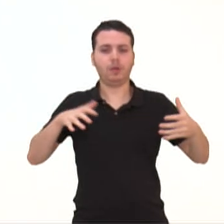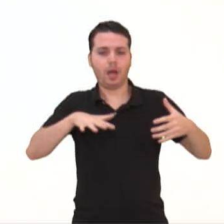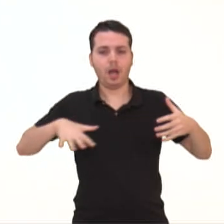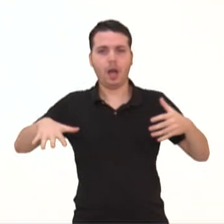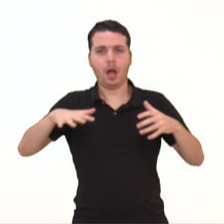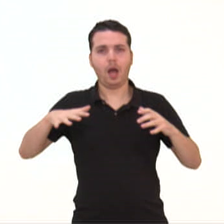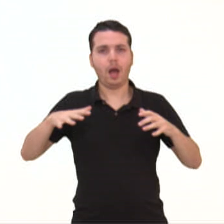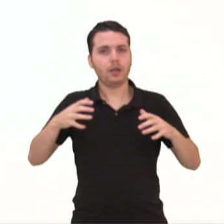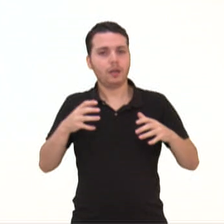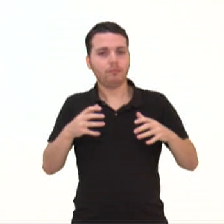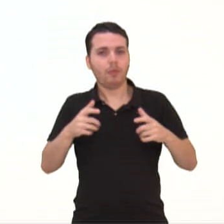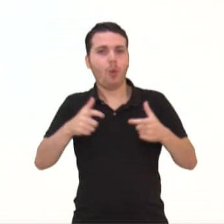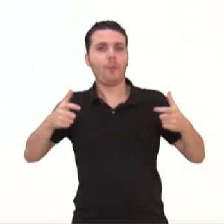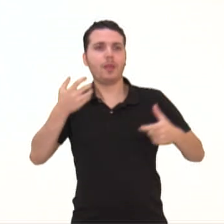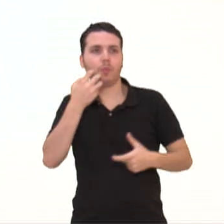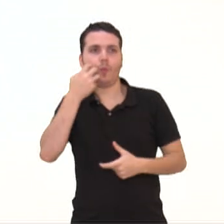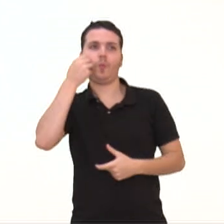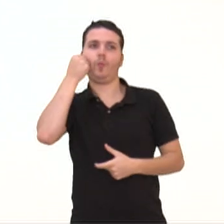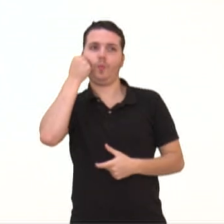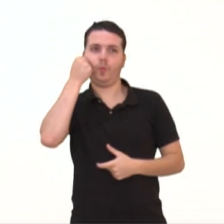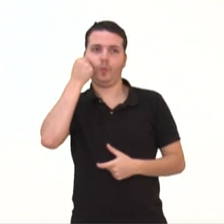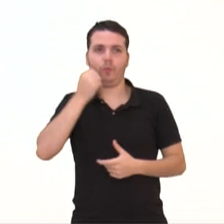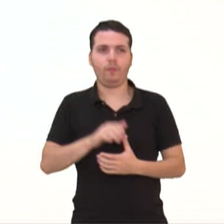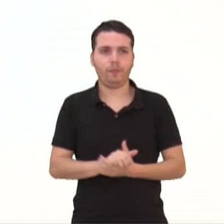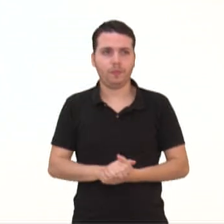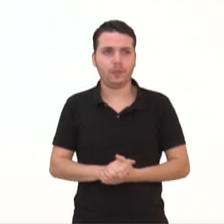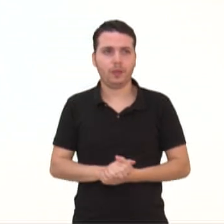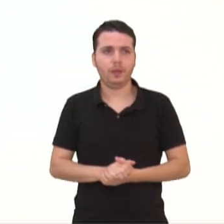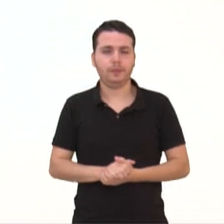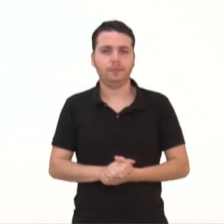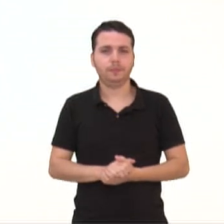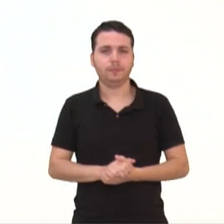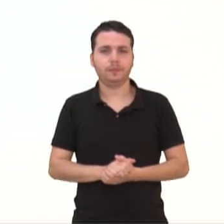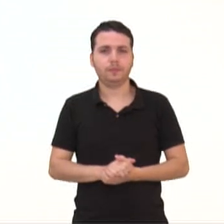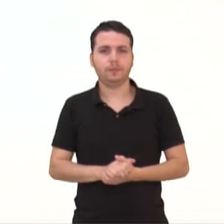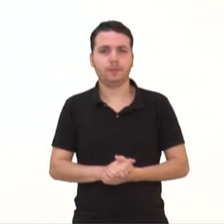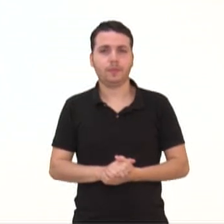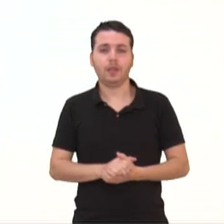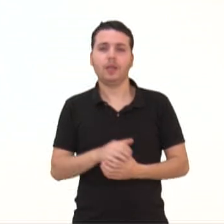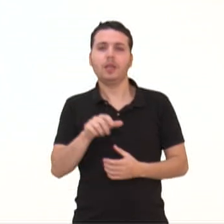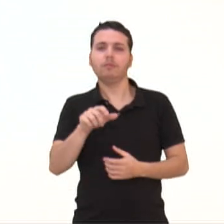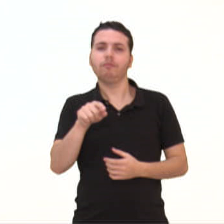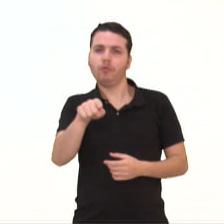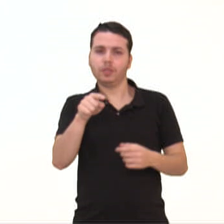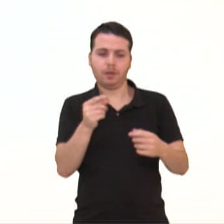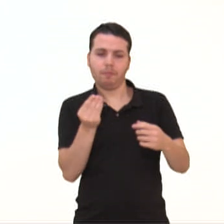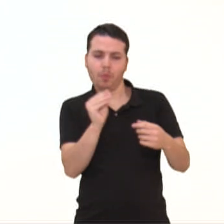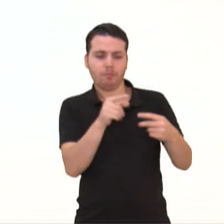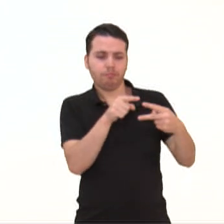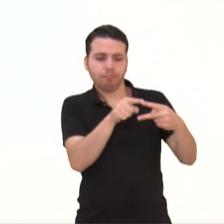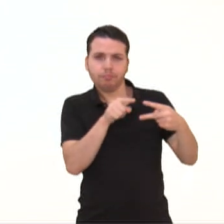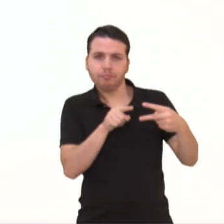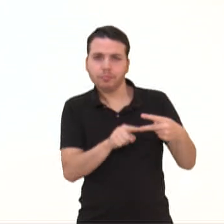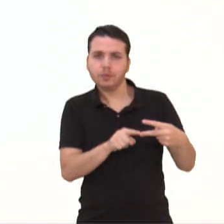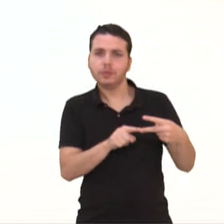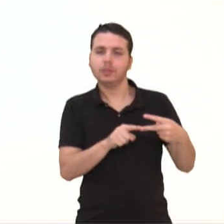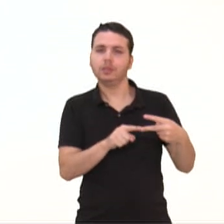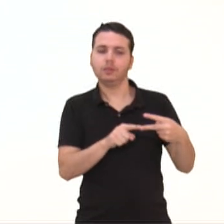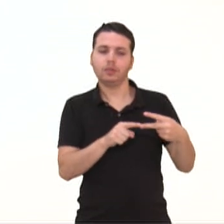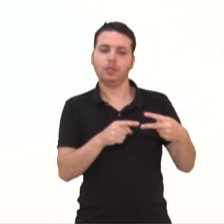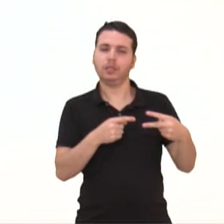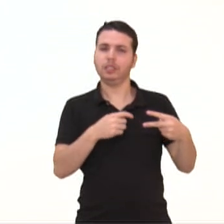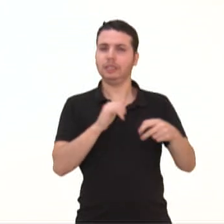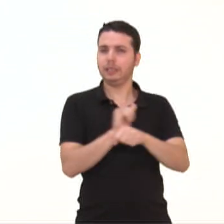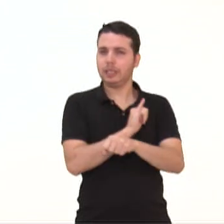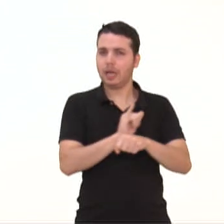os capitais produtivos ou especulativos. Indique 2 exemplos de medidas possíveis de serem